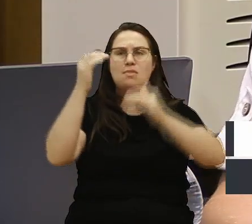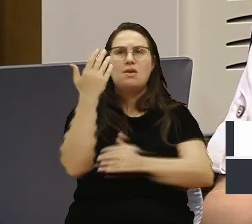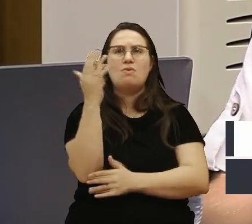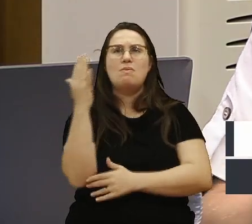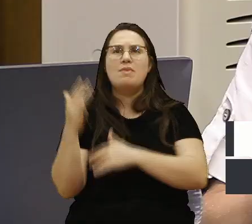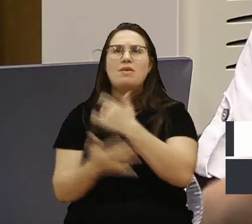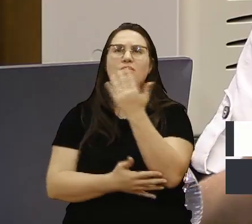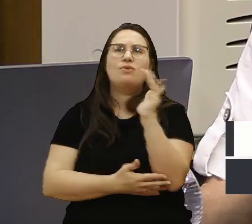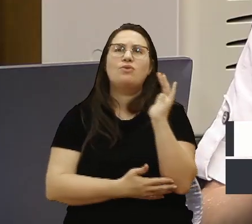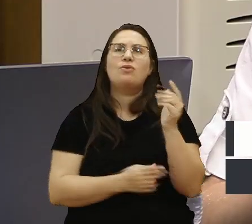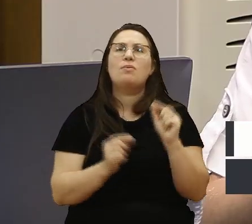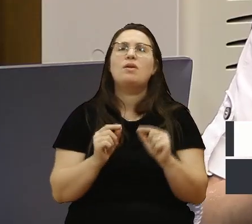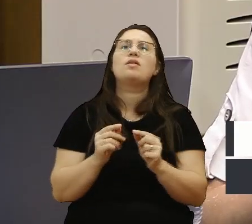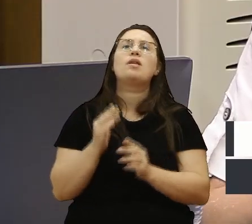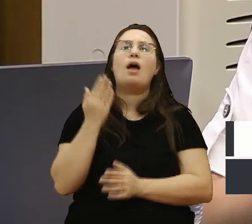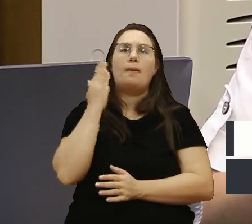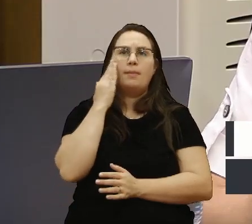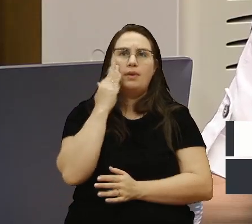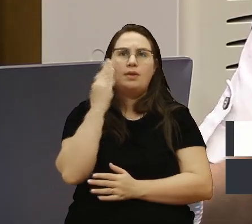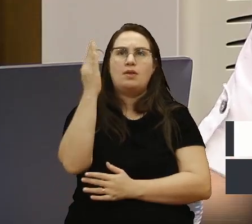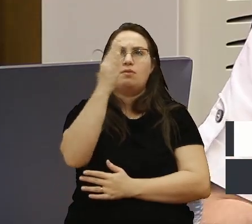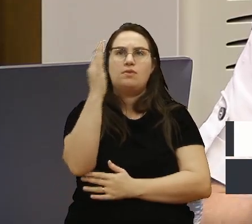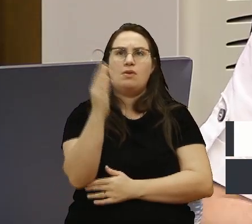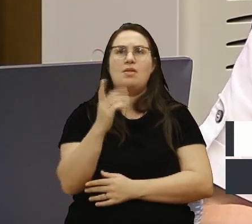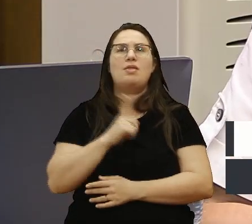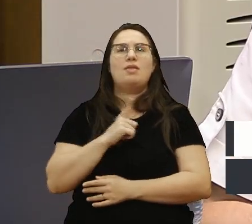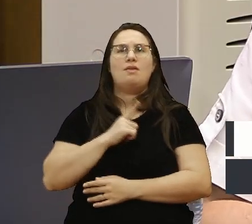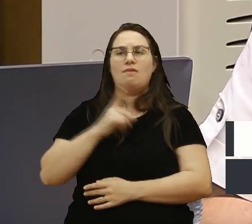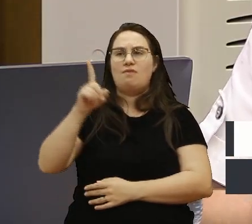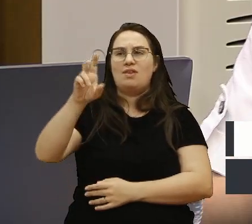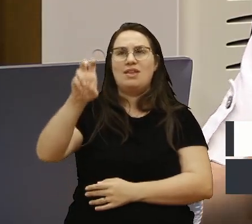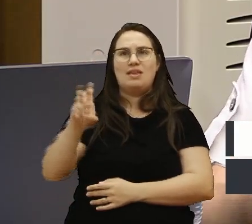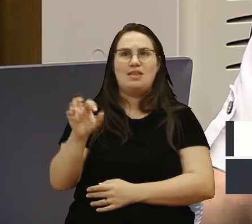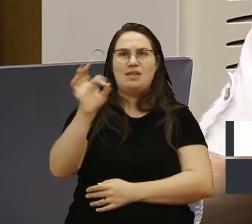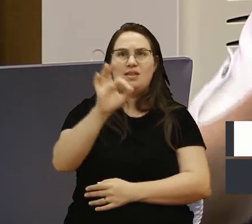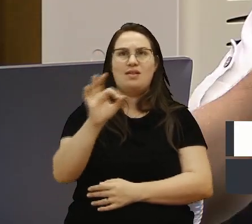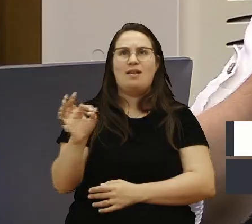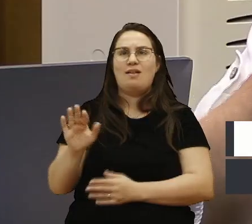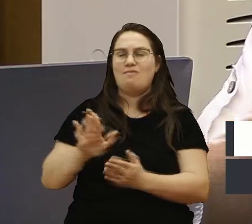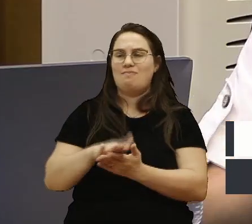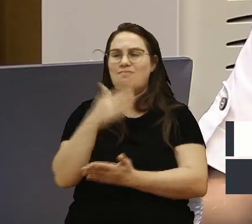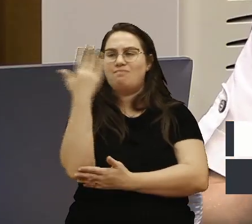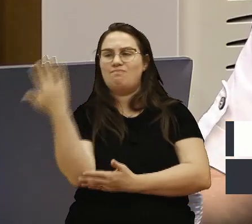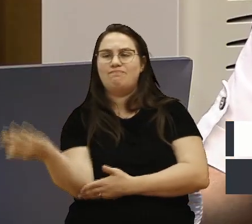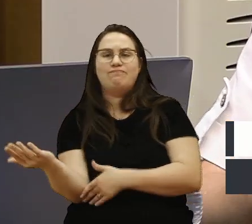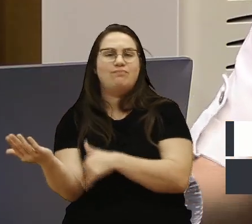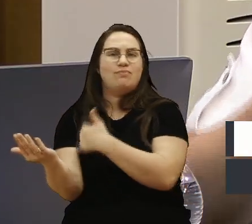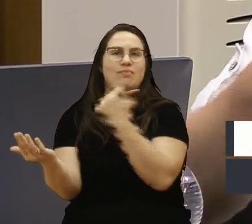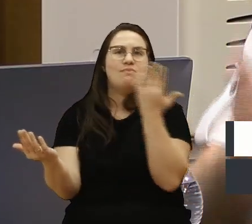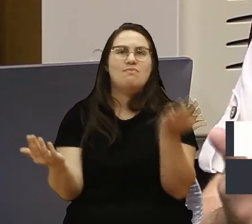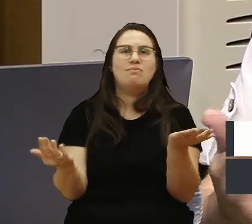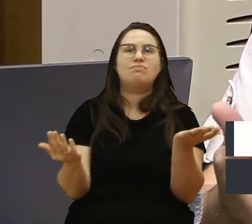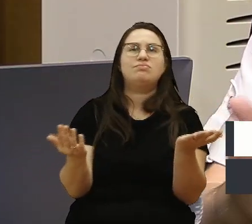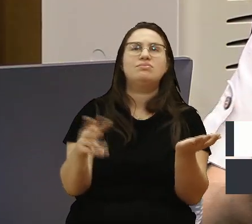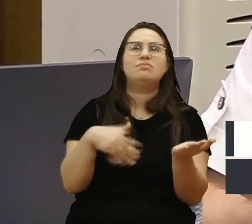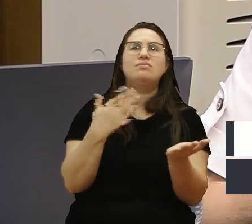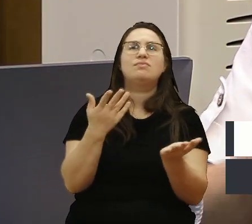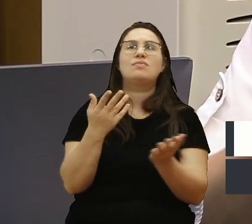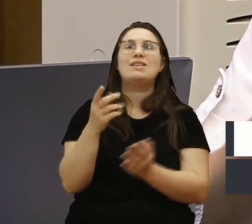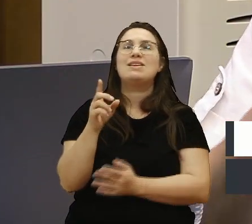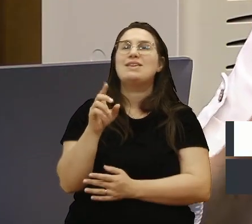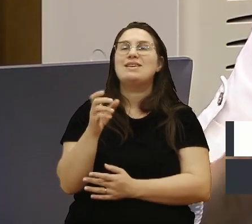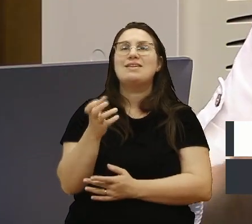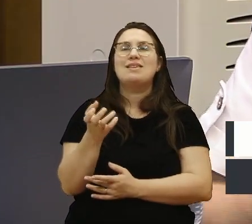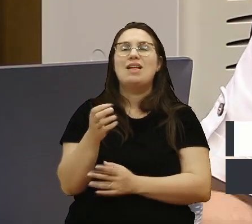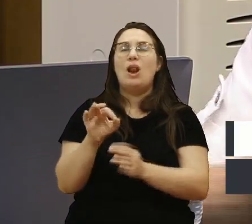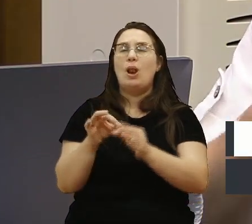sabe qual é a realidade nacional. Nós tivemos 15% das nossas florestas nacionais derrubadas, que equivale a 111 milhões de hectares. E não